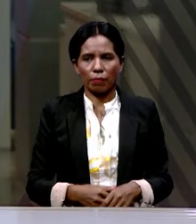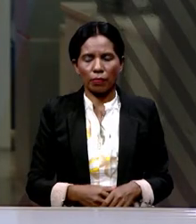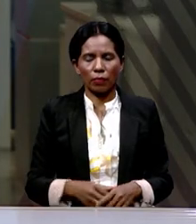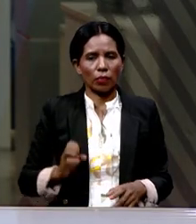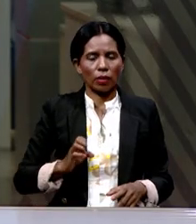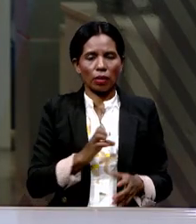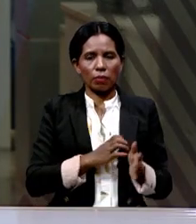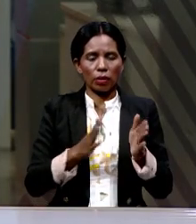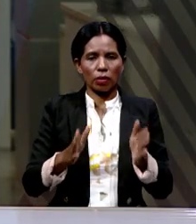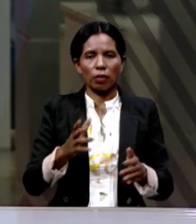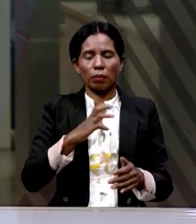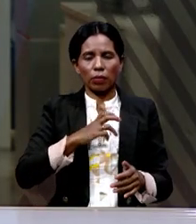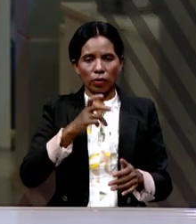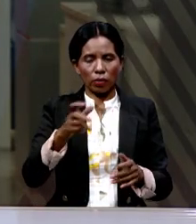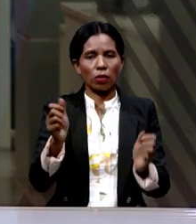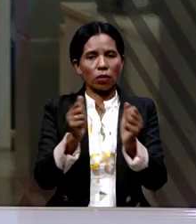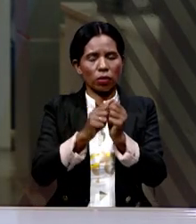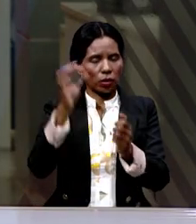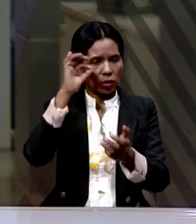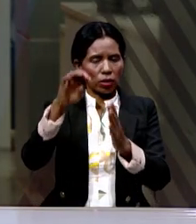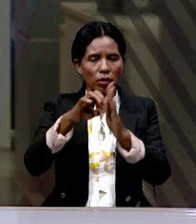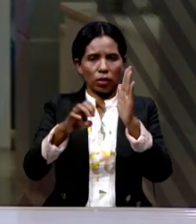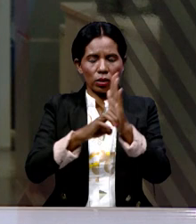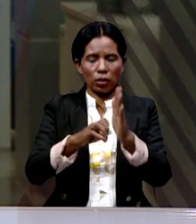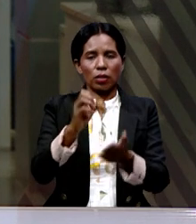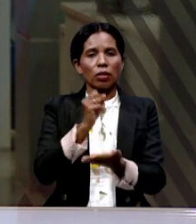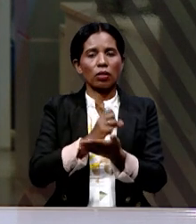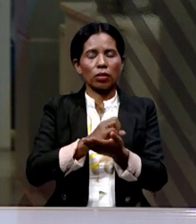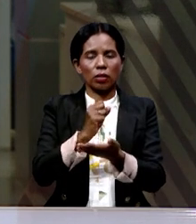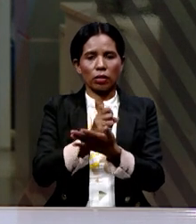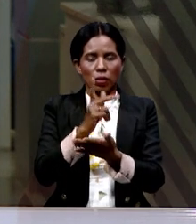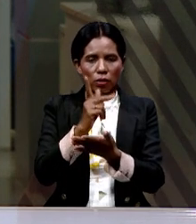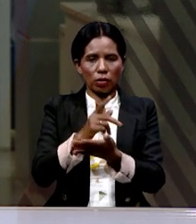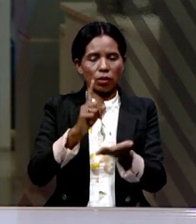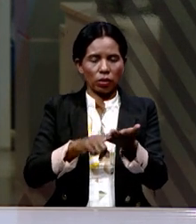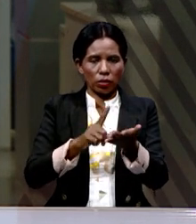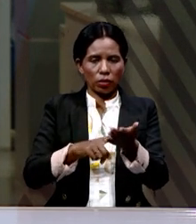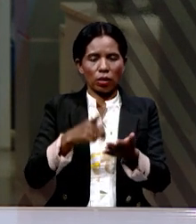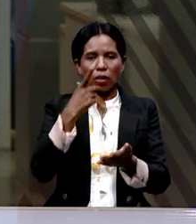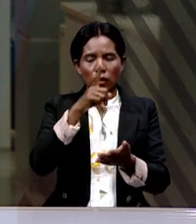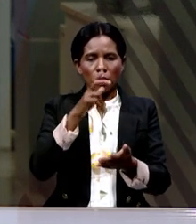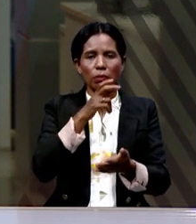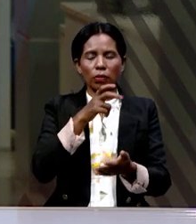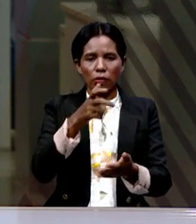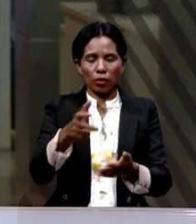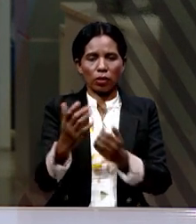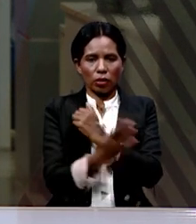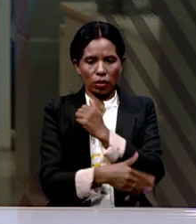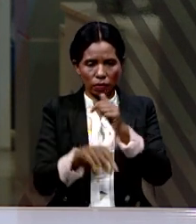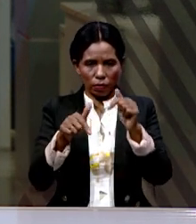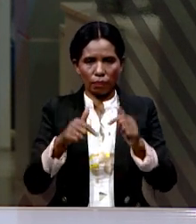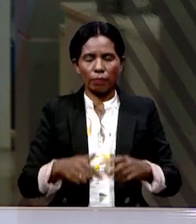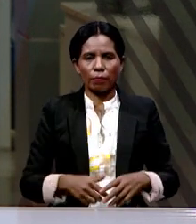Embaixadora Portugal ou Secretário de Estado e Comunicação Social discute desenvolvimento Liam Português e Ha Railaran.